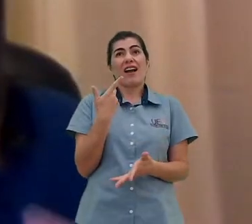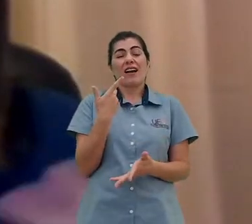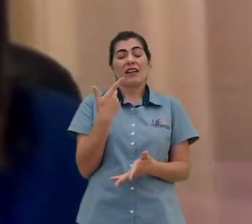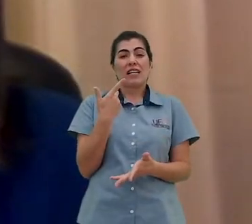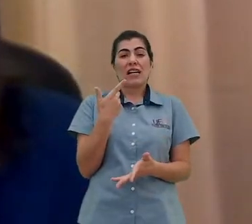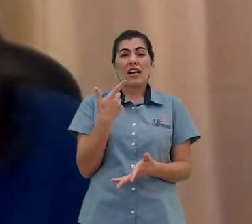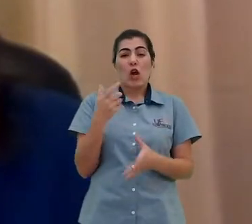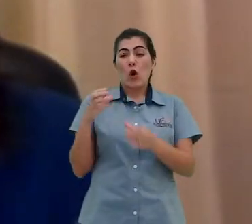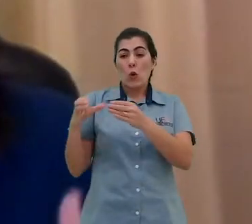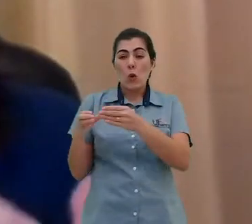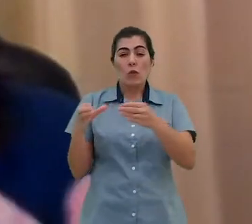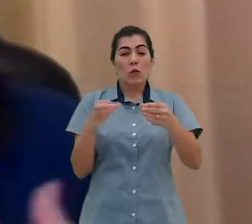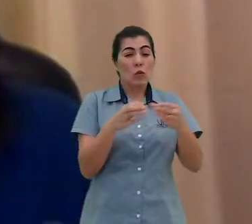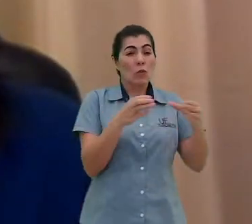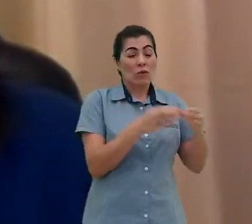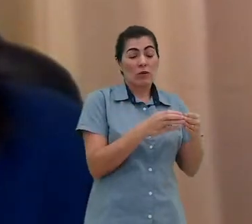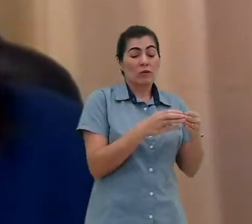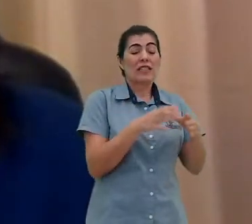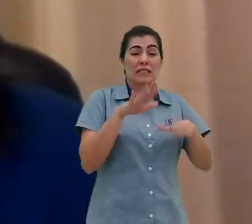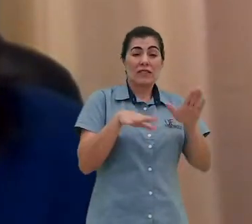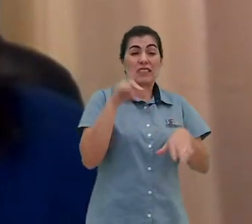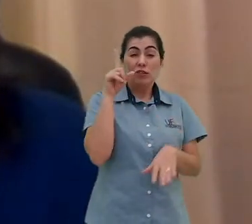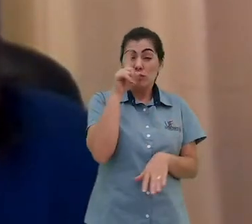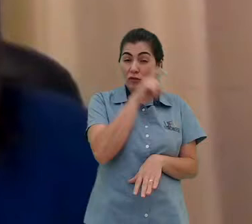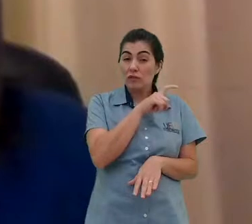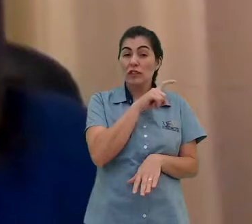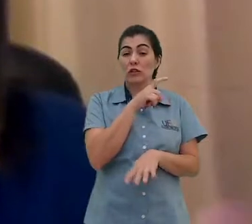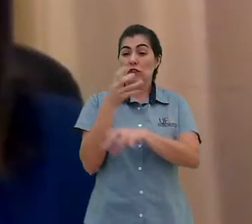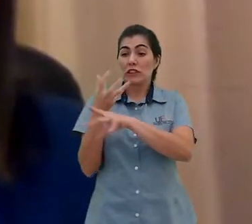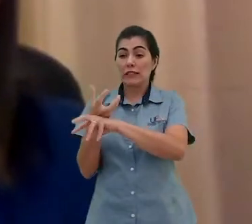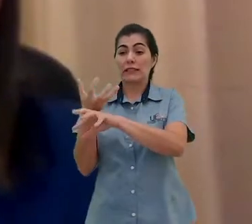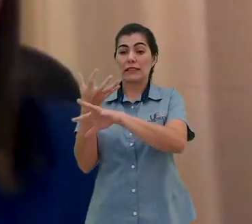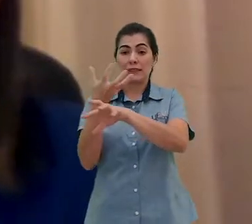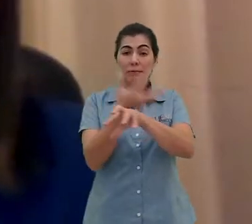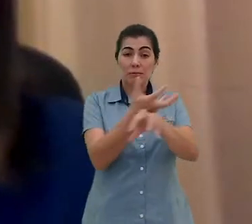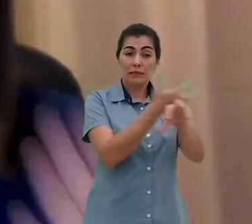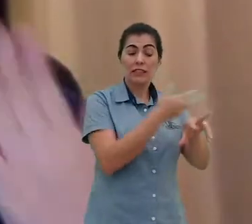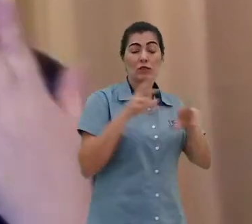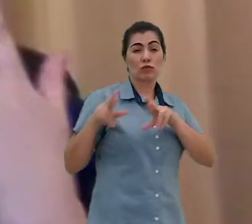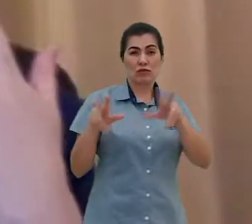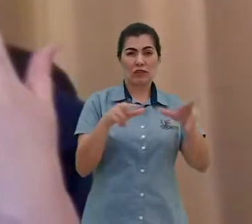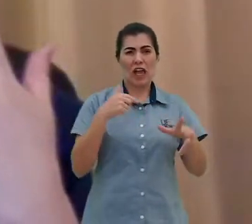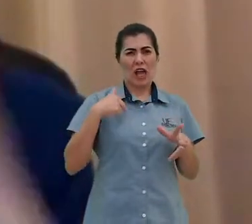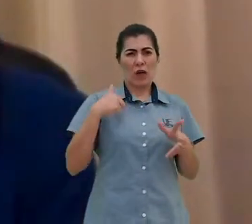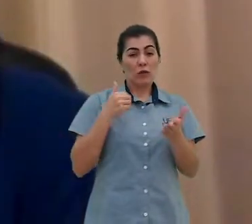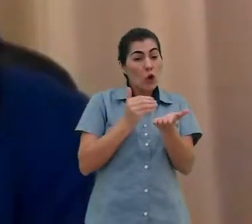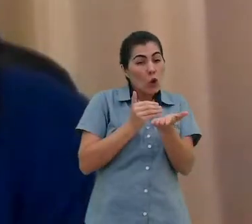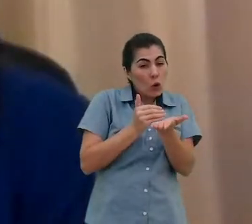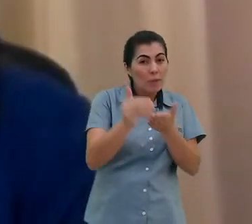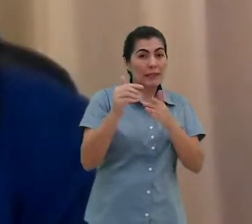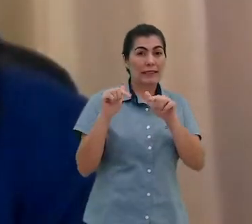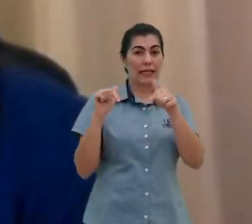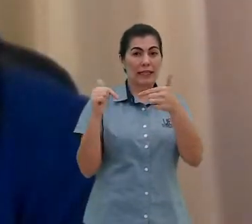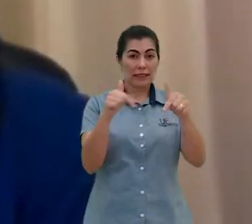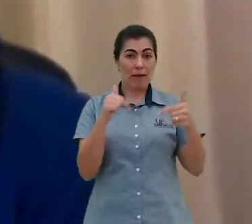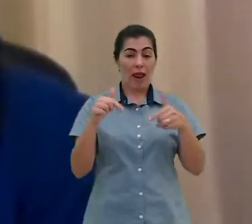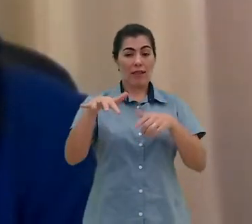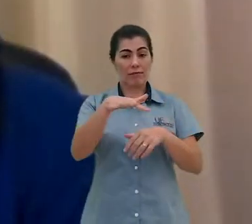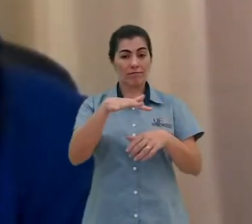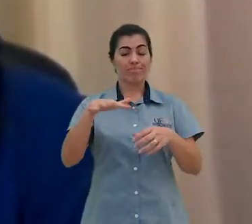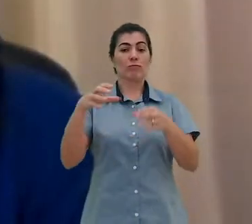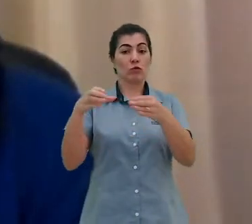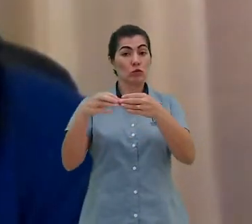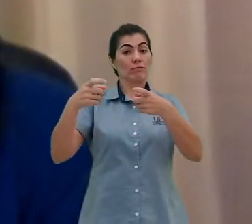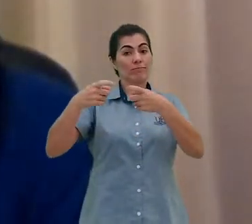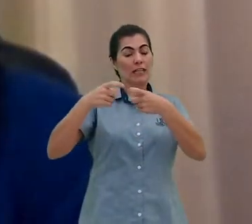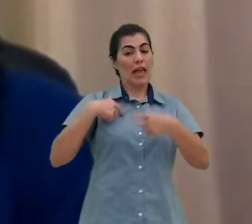em grupos de disciplinas diferentes. Eu comento com vocês que quando eu comecei a trabalhar com o pessoal de medicina, senti